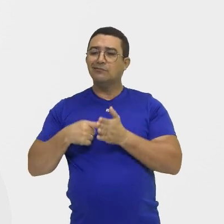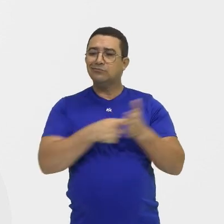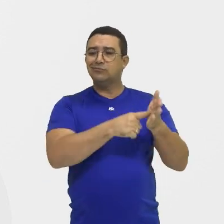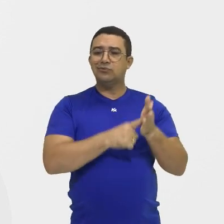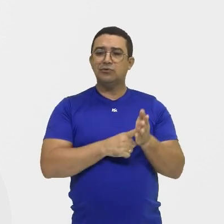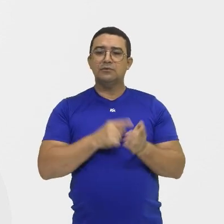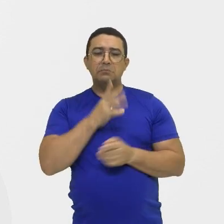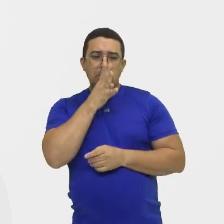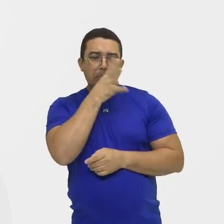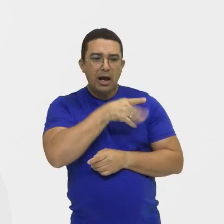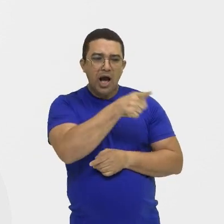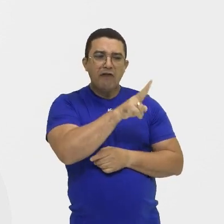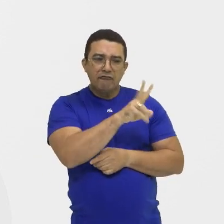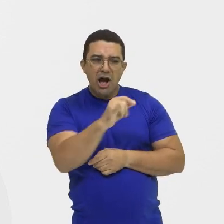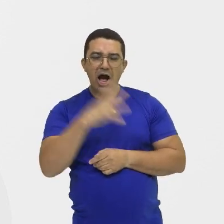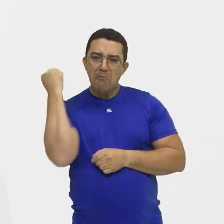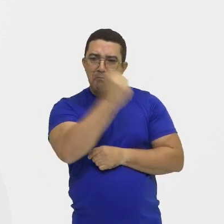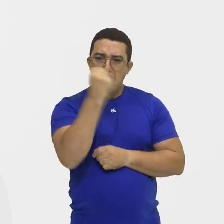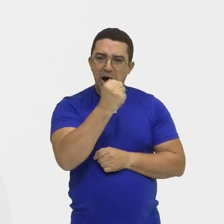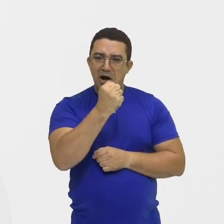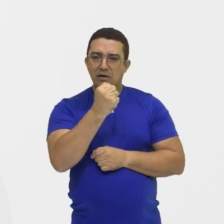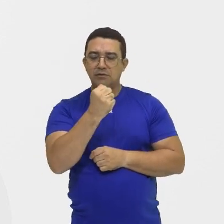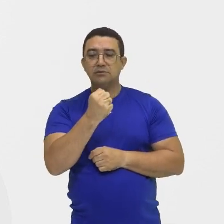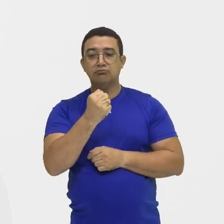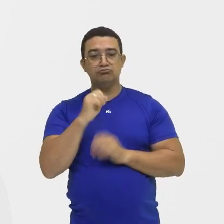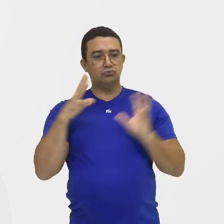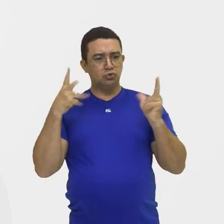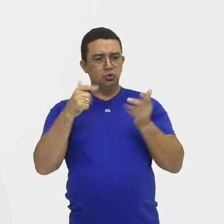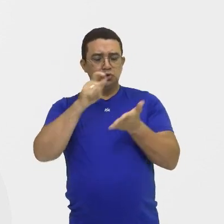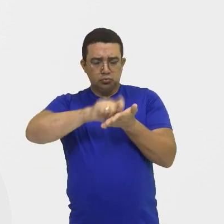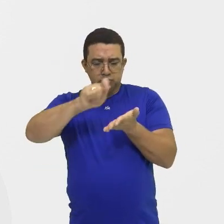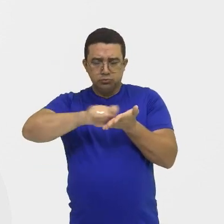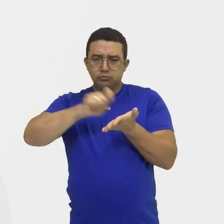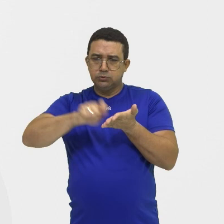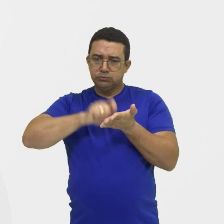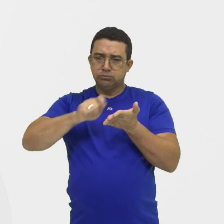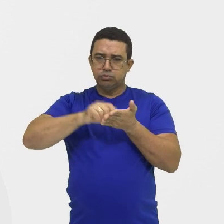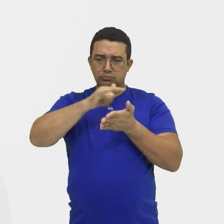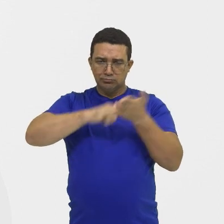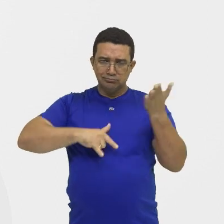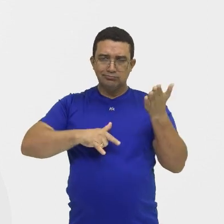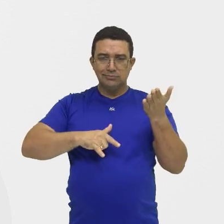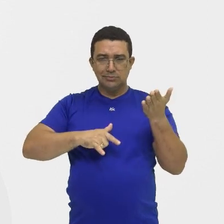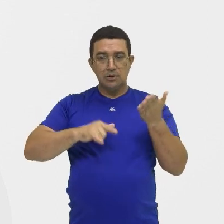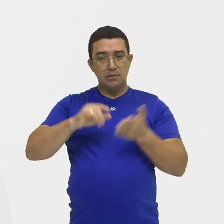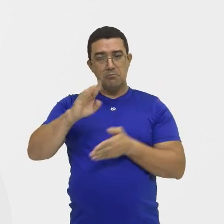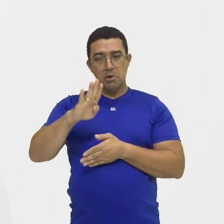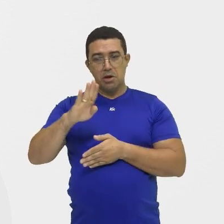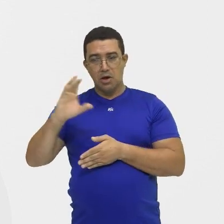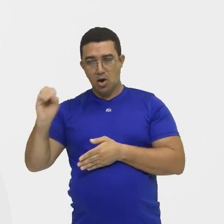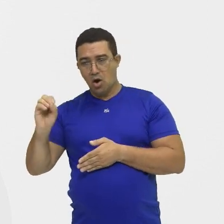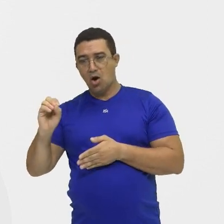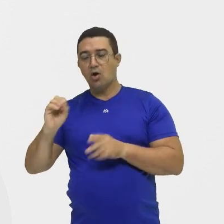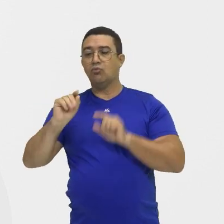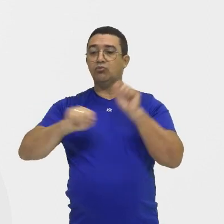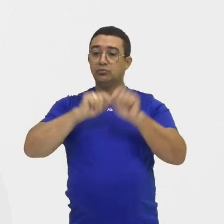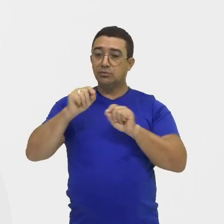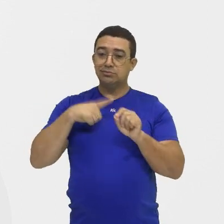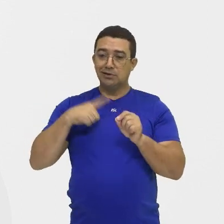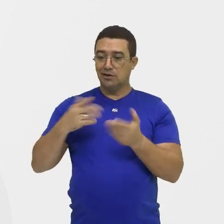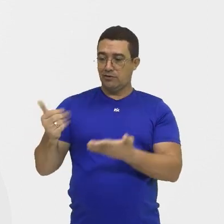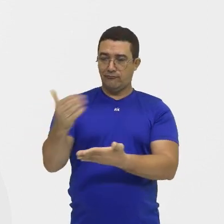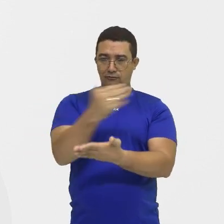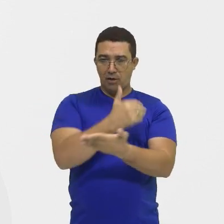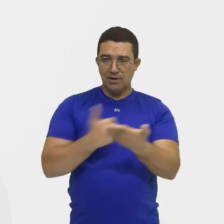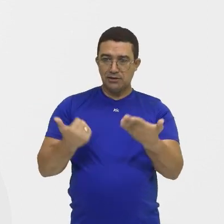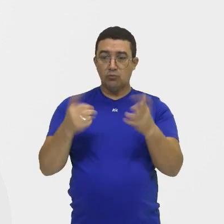ameaça. Todas as atitudes do agressor devem ser registradas pela autoridade judiciária para compor um banco de